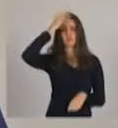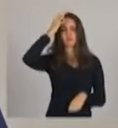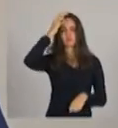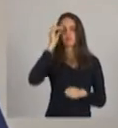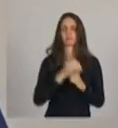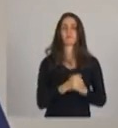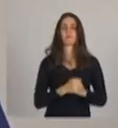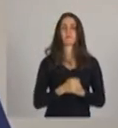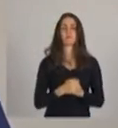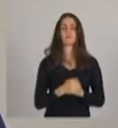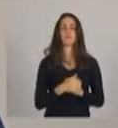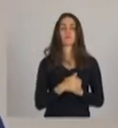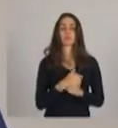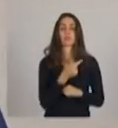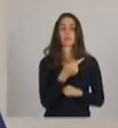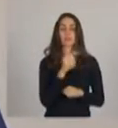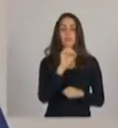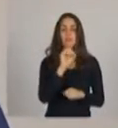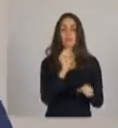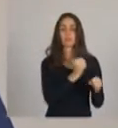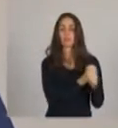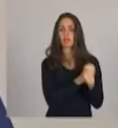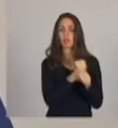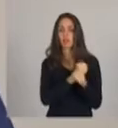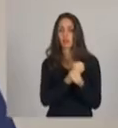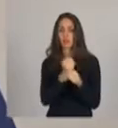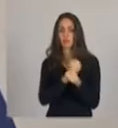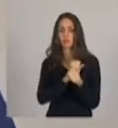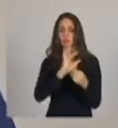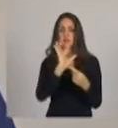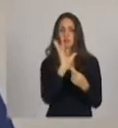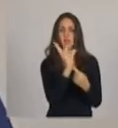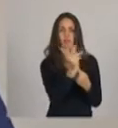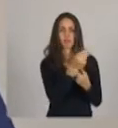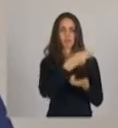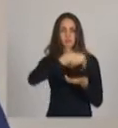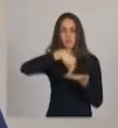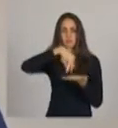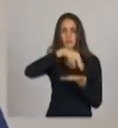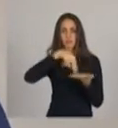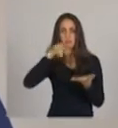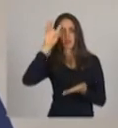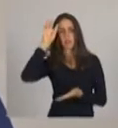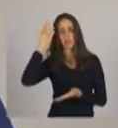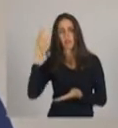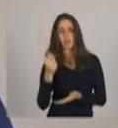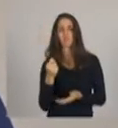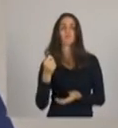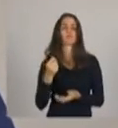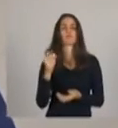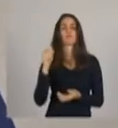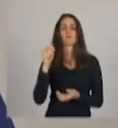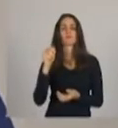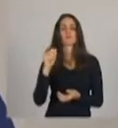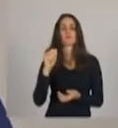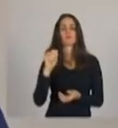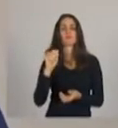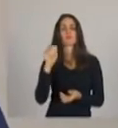são 70 anos da arte acadêmica da dança afro-brasileira cênica